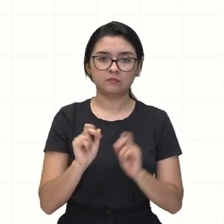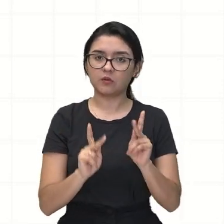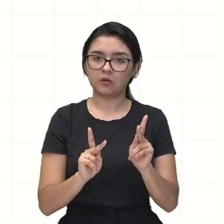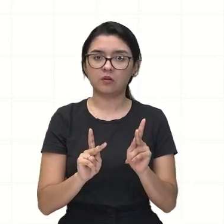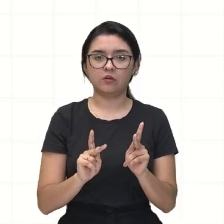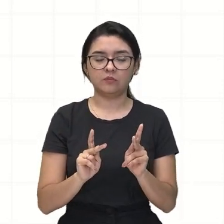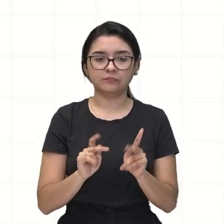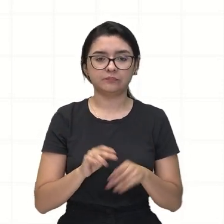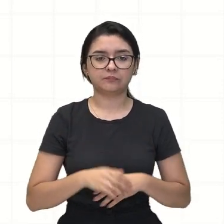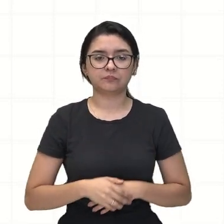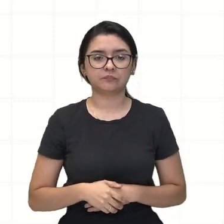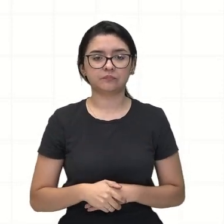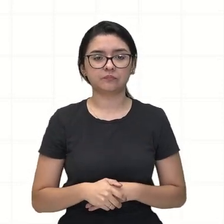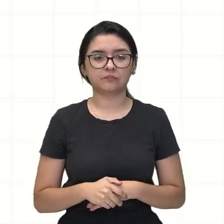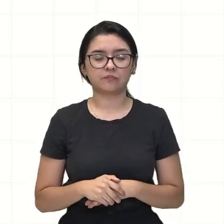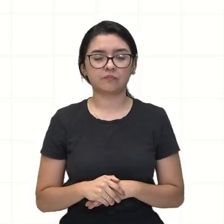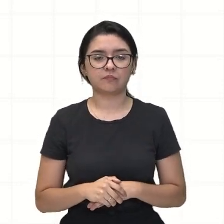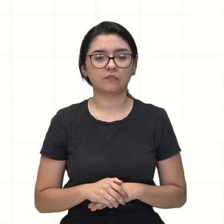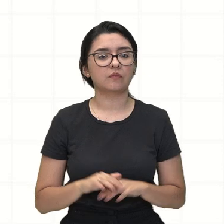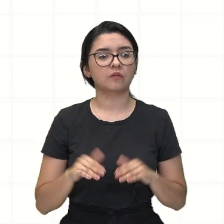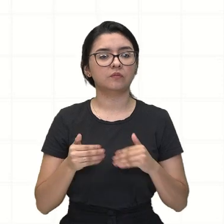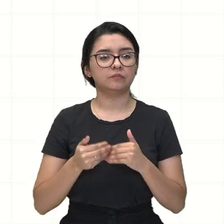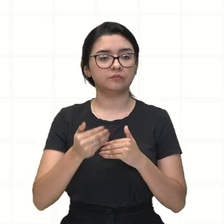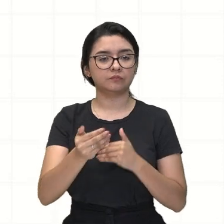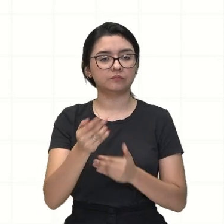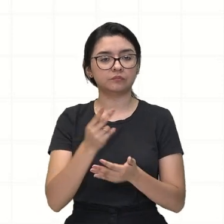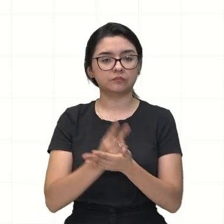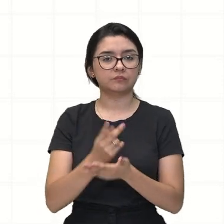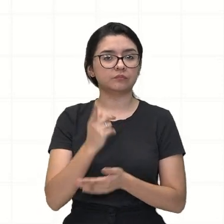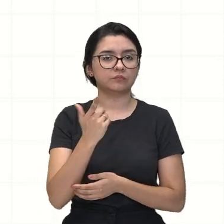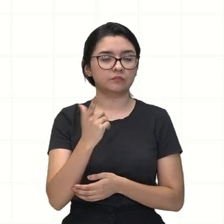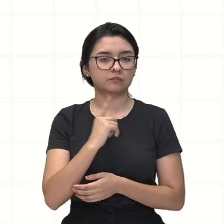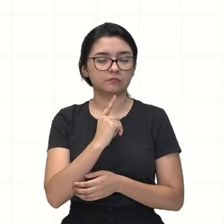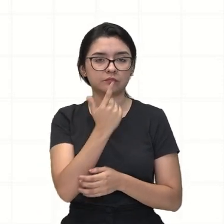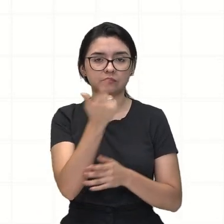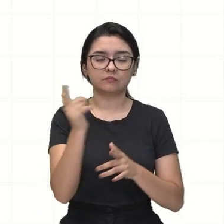nonos, tudo bem? Bom, mas vamos continuar porque tem aqui outros casos